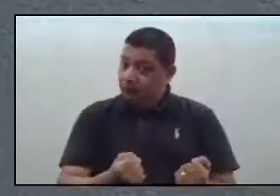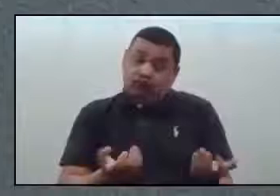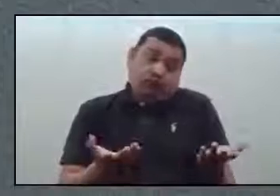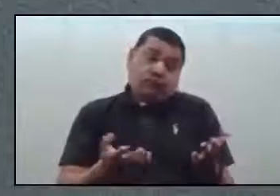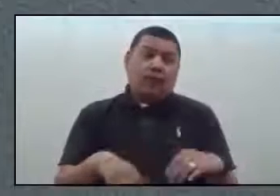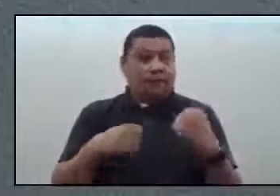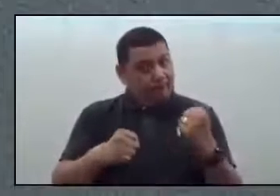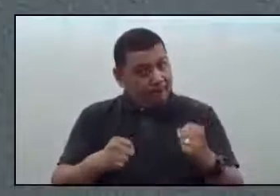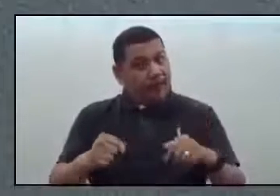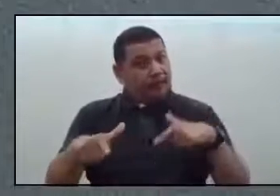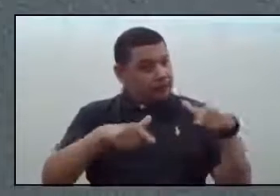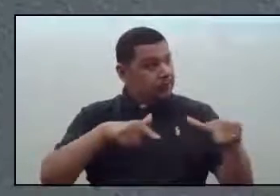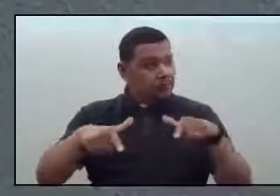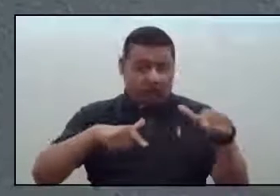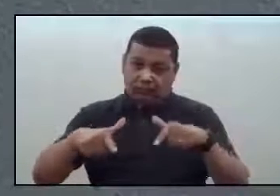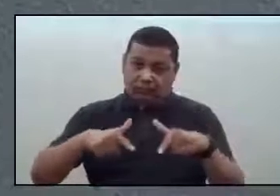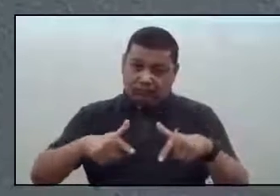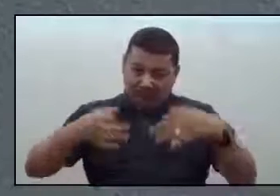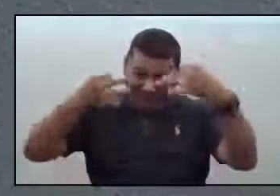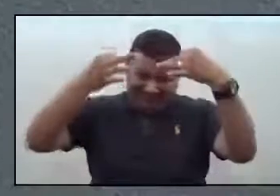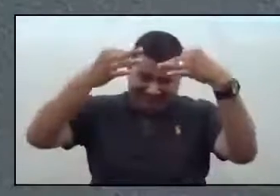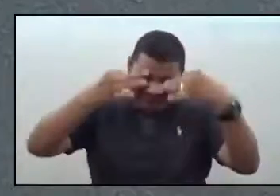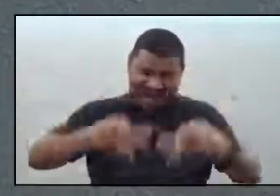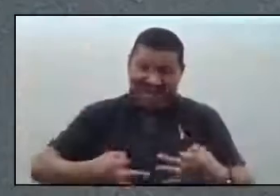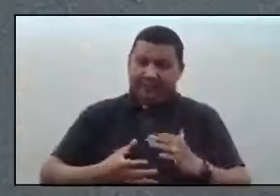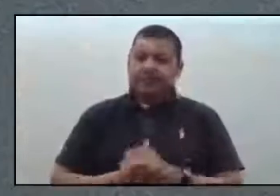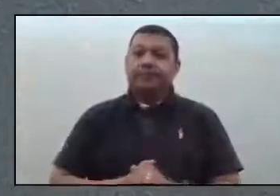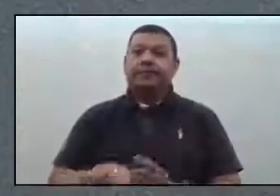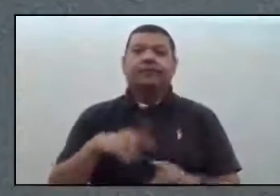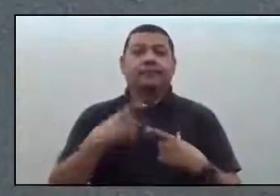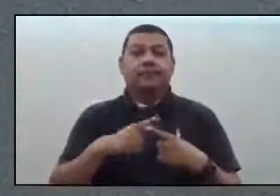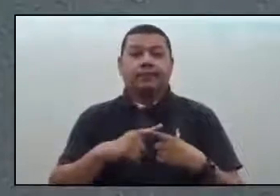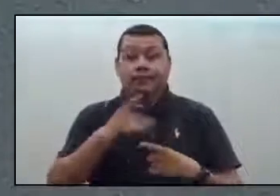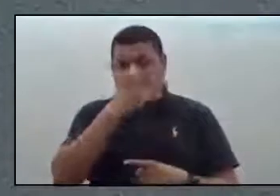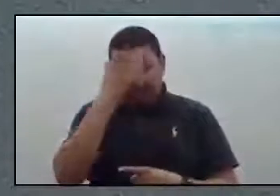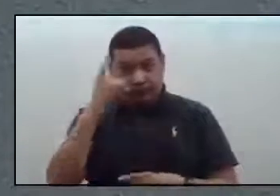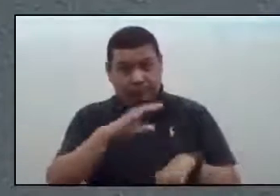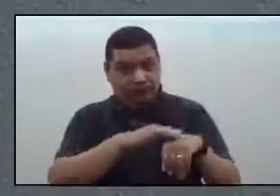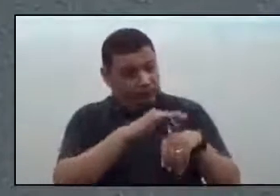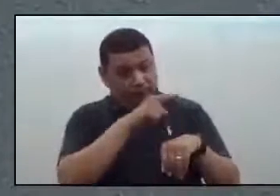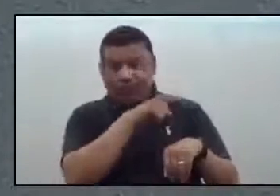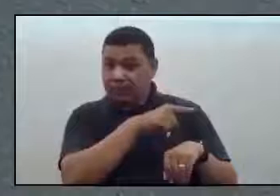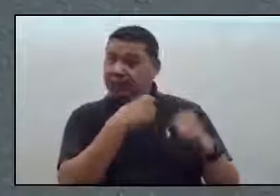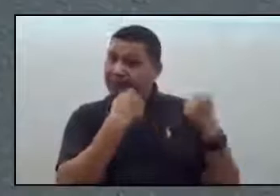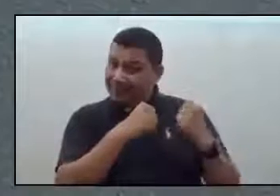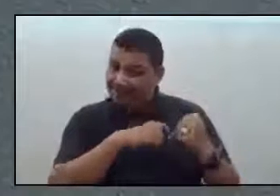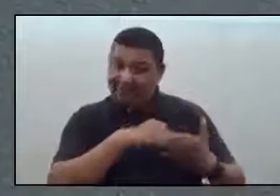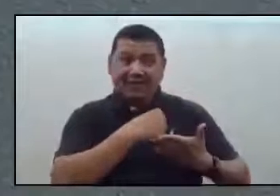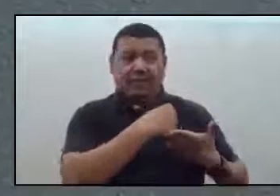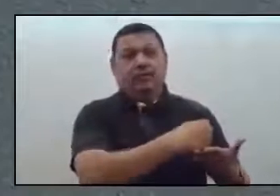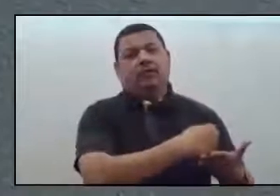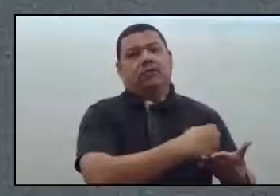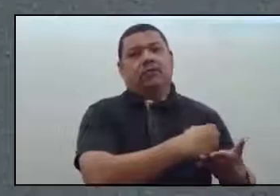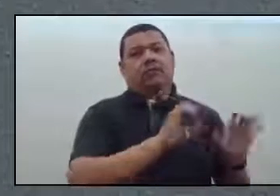um serviço ali de excelência, porque as pessoas que estão ali merecem e